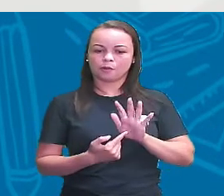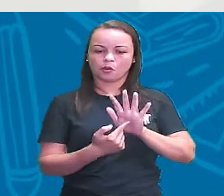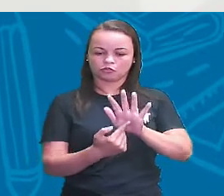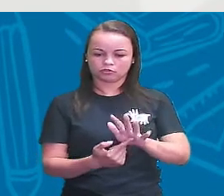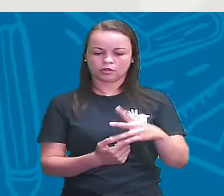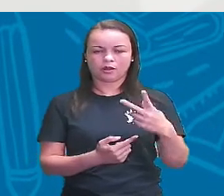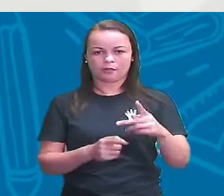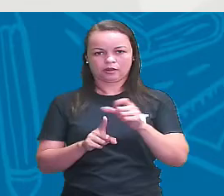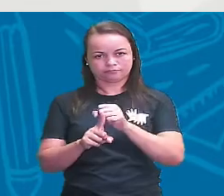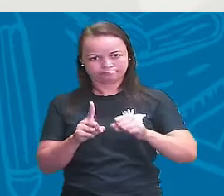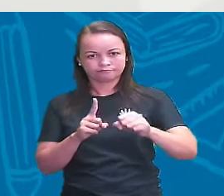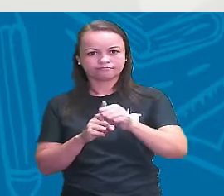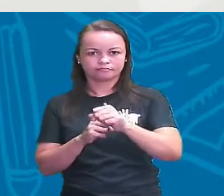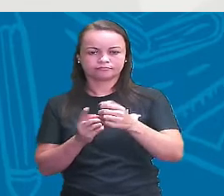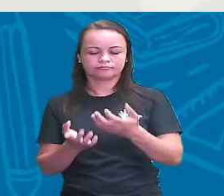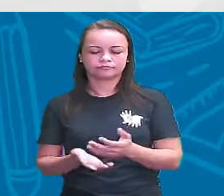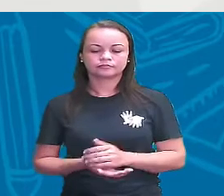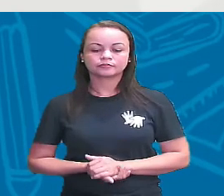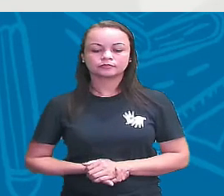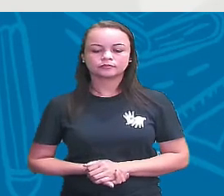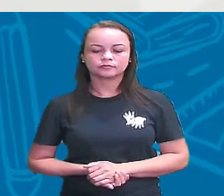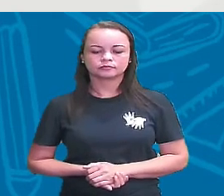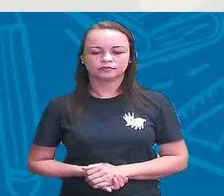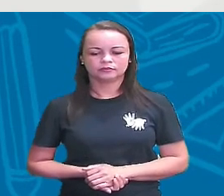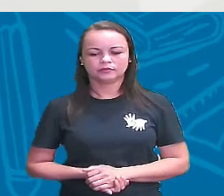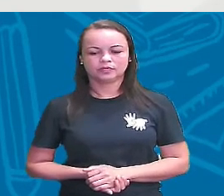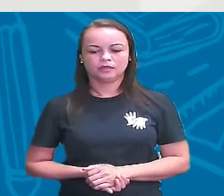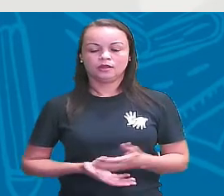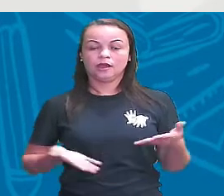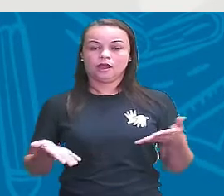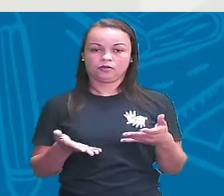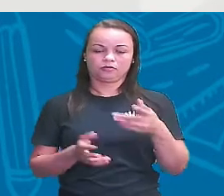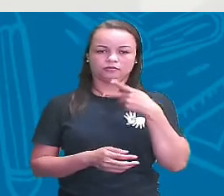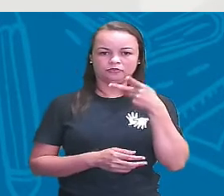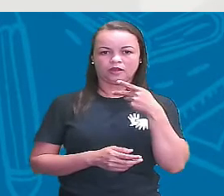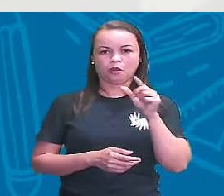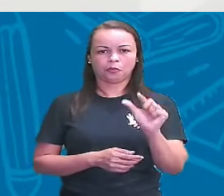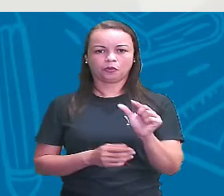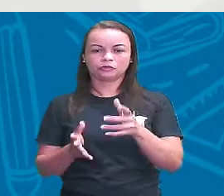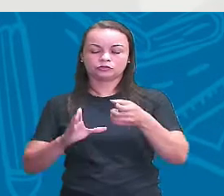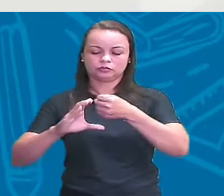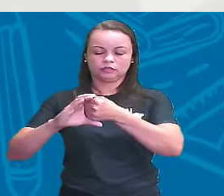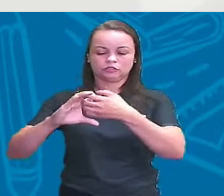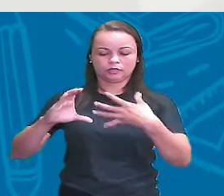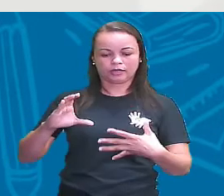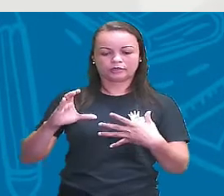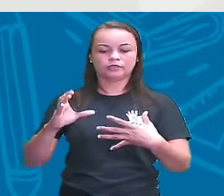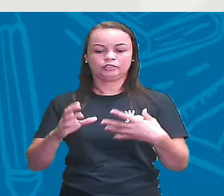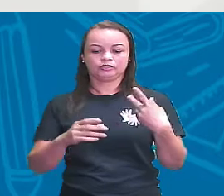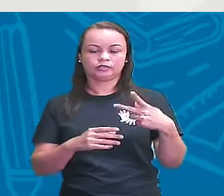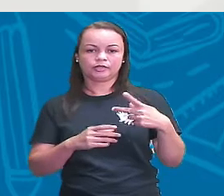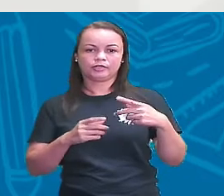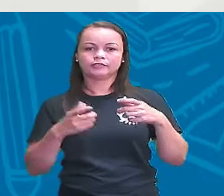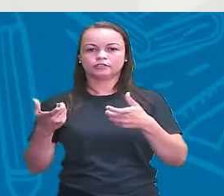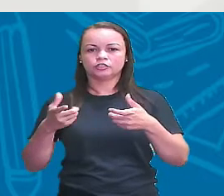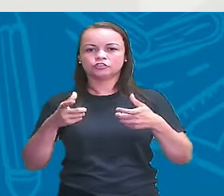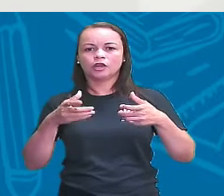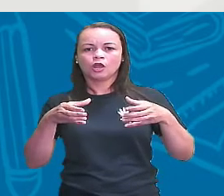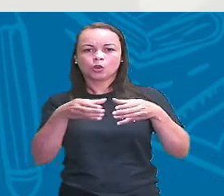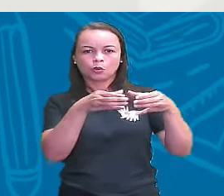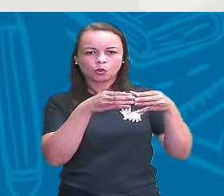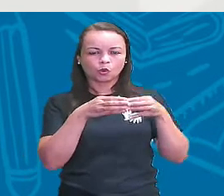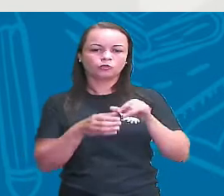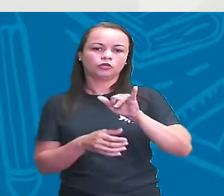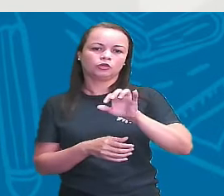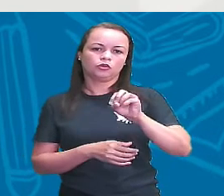sociedade. Vamos lá. Aí a gente vai falar um pouquinho das características desses reinos iorubás. Aí, a princípio, eu